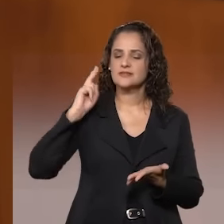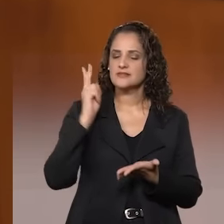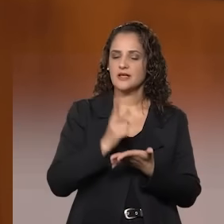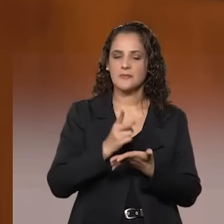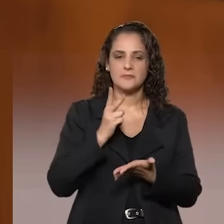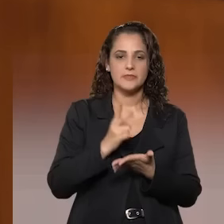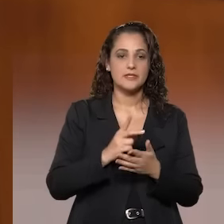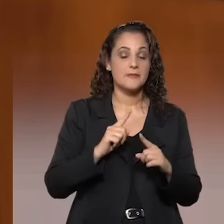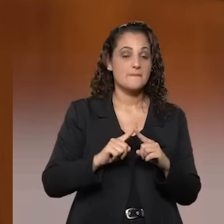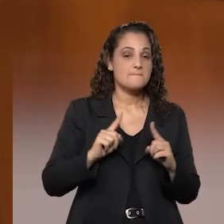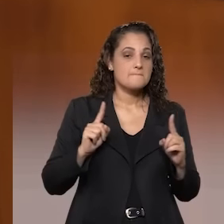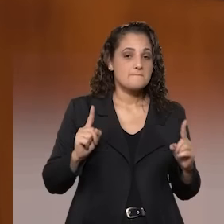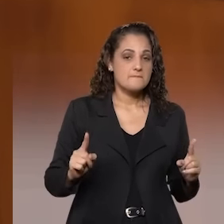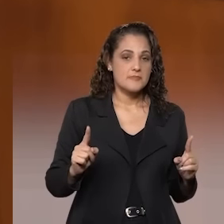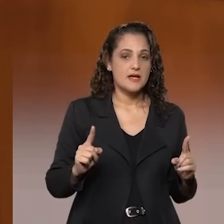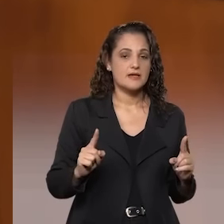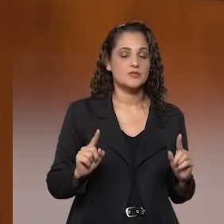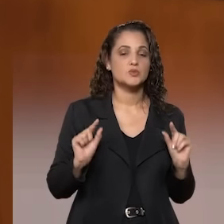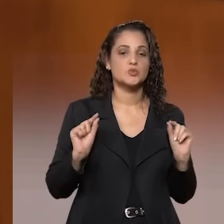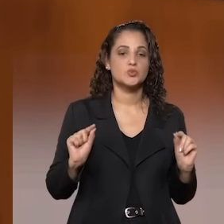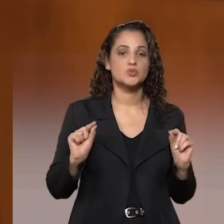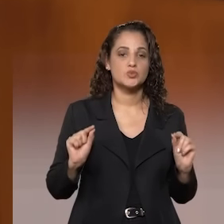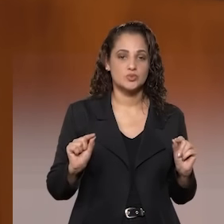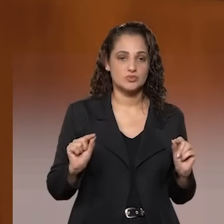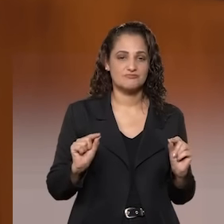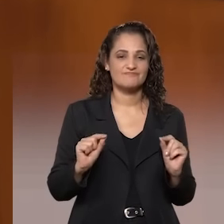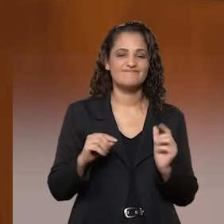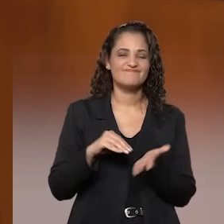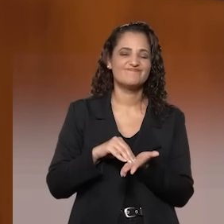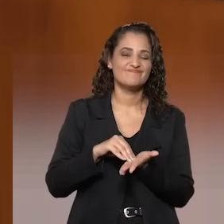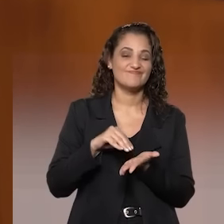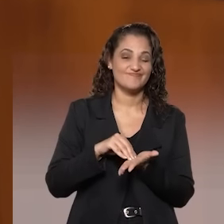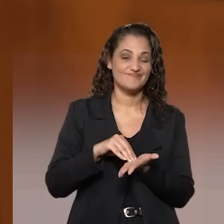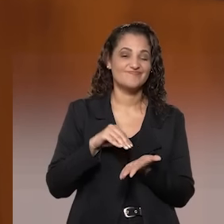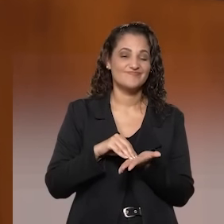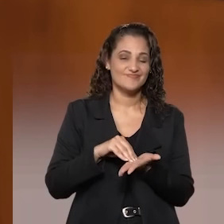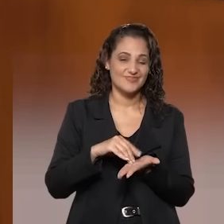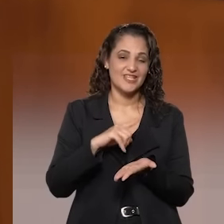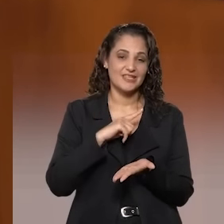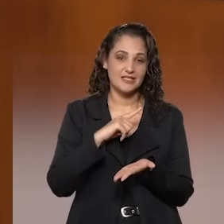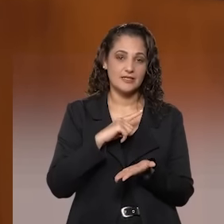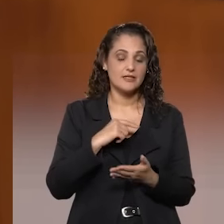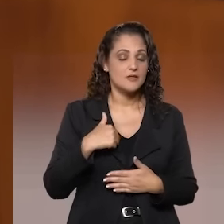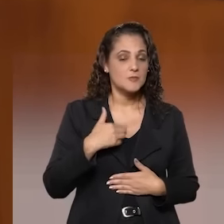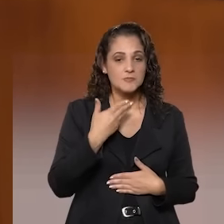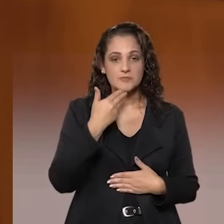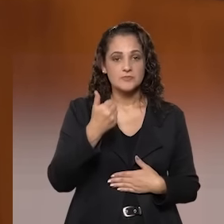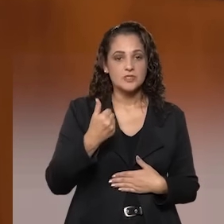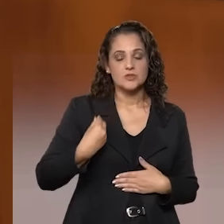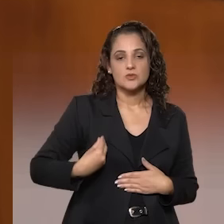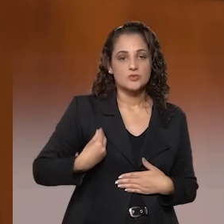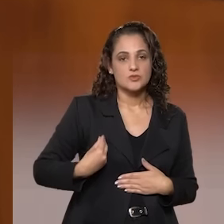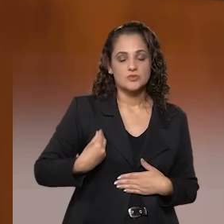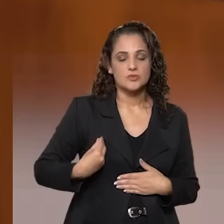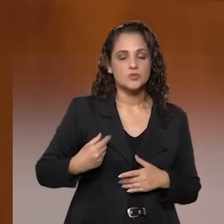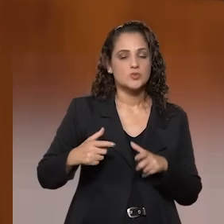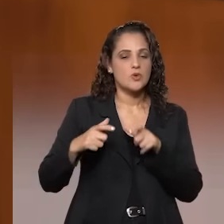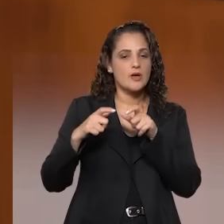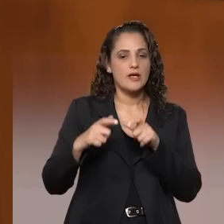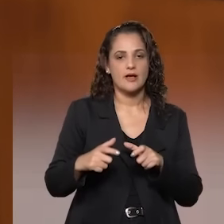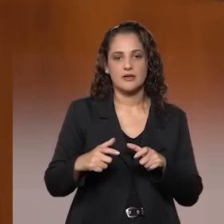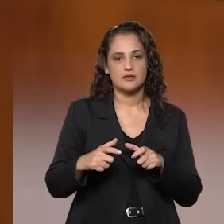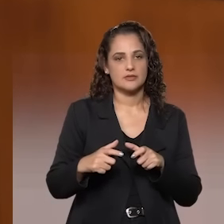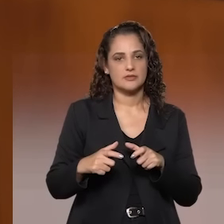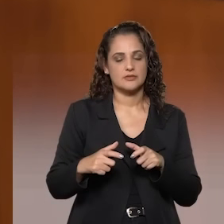a iedade então eu eu eu prefiro estar no local onde nós conseguimos a dignidade